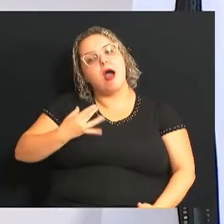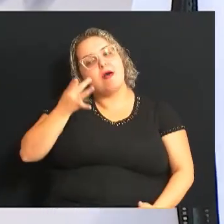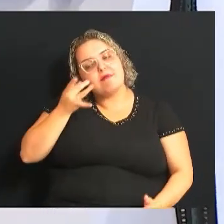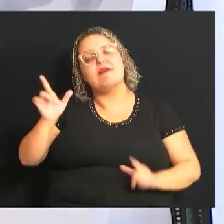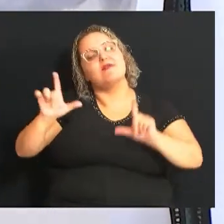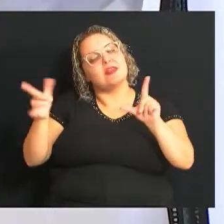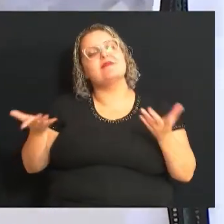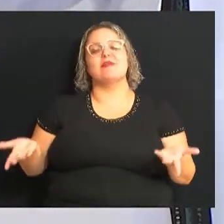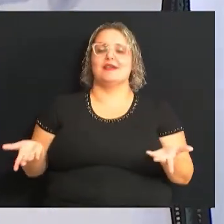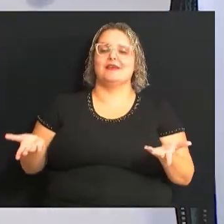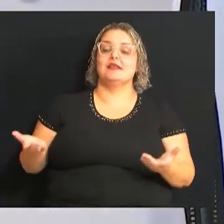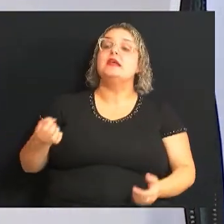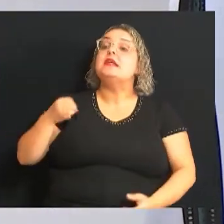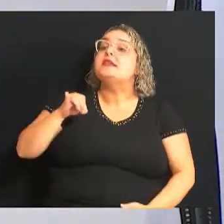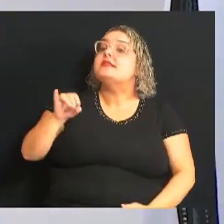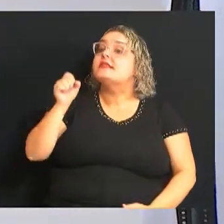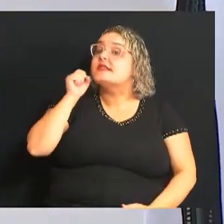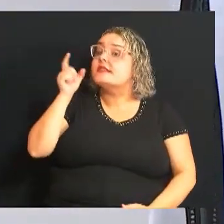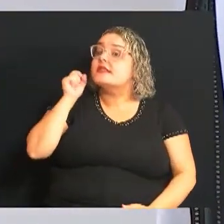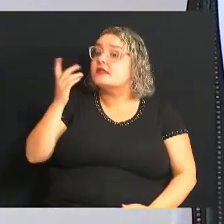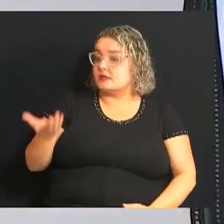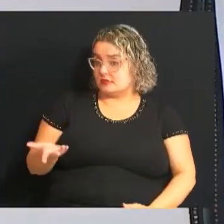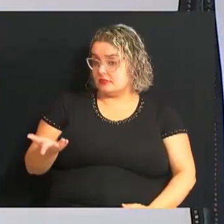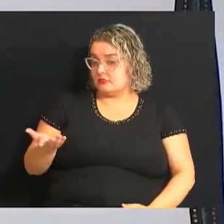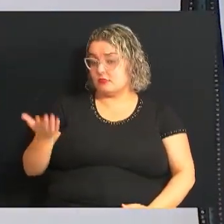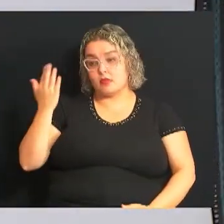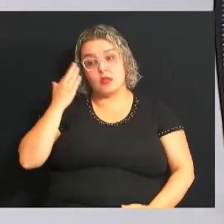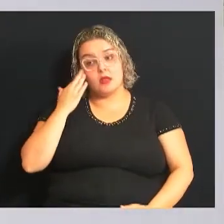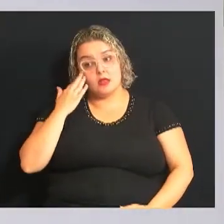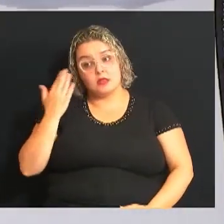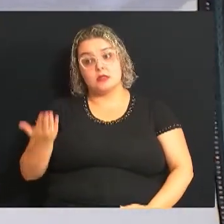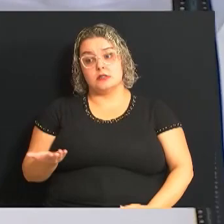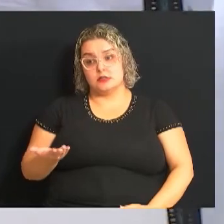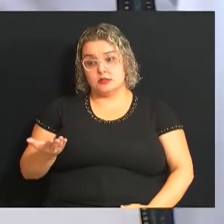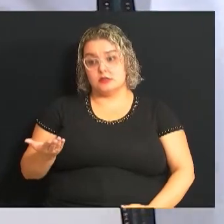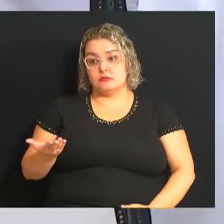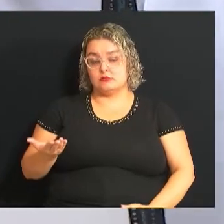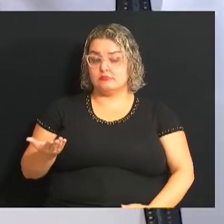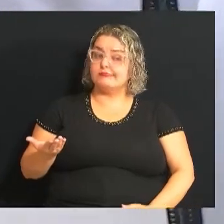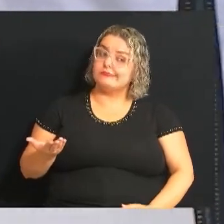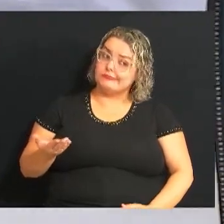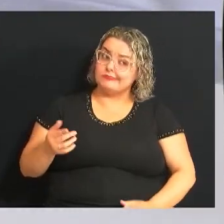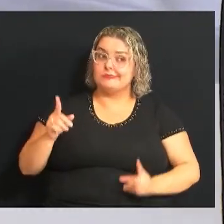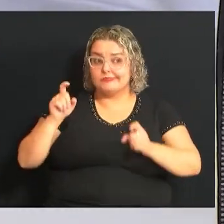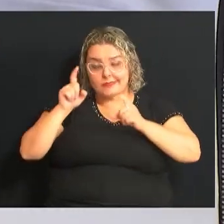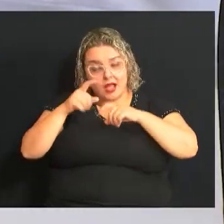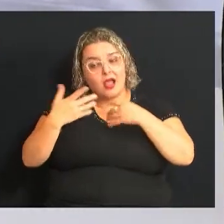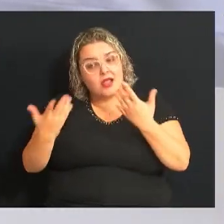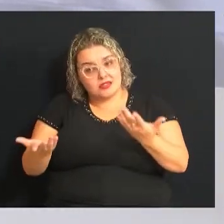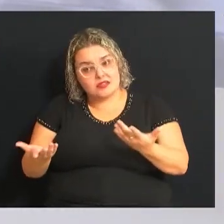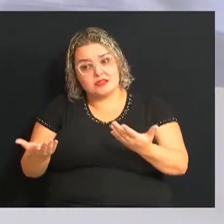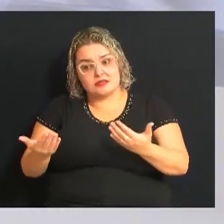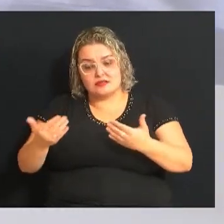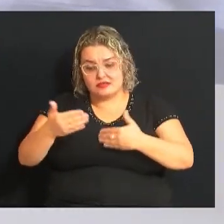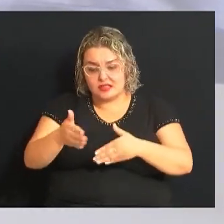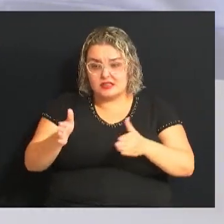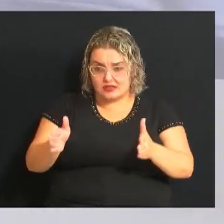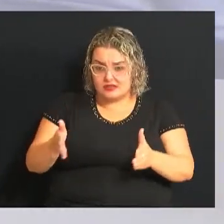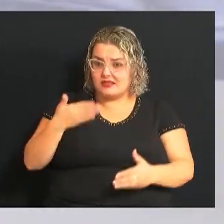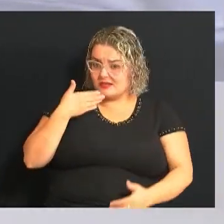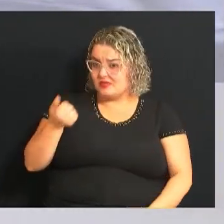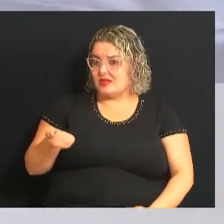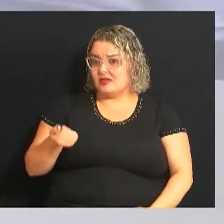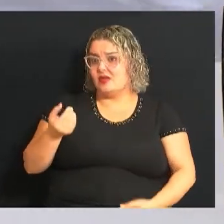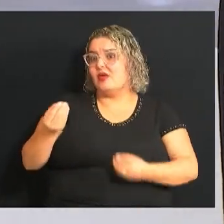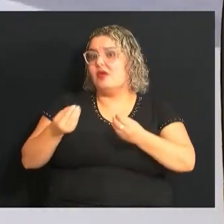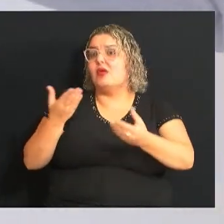Mas e se for gato? Gato a gente sabe que é um bichinho mais complicado ali. Vai na cestinha, é melhor ou também